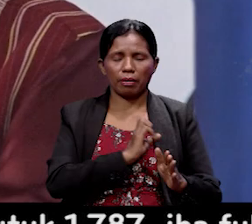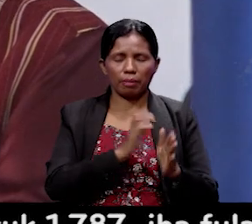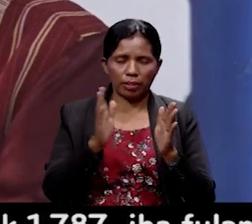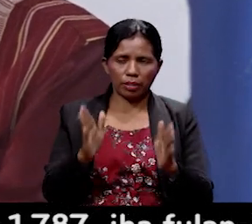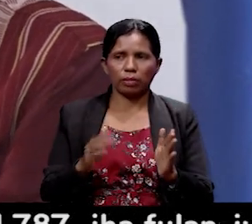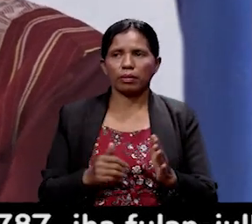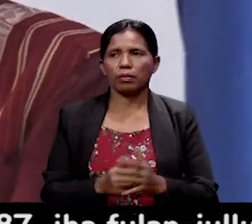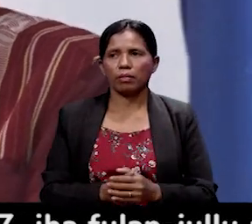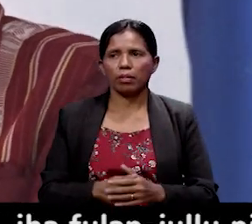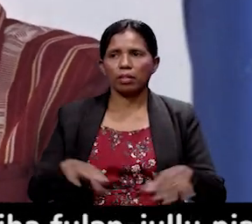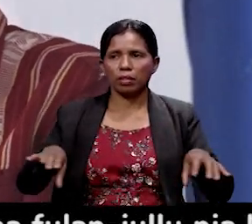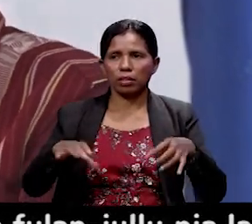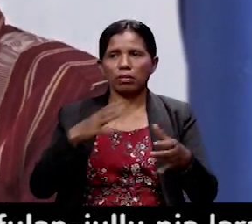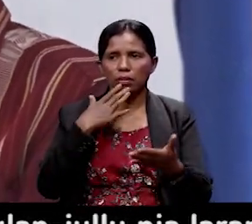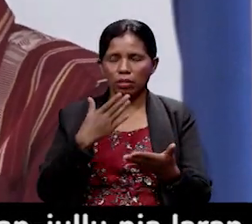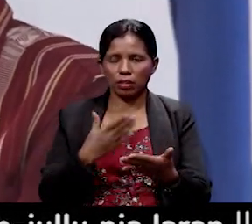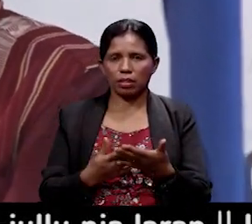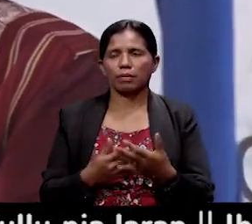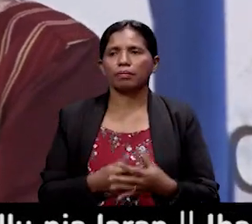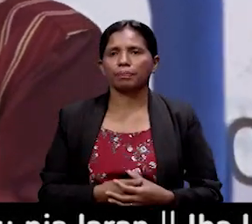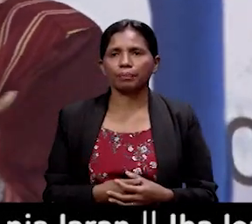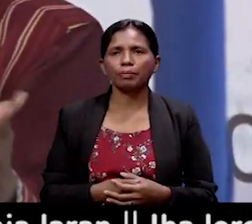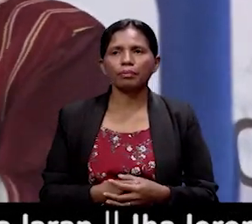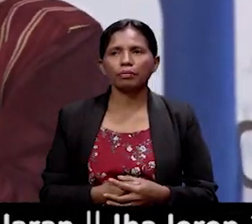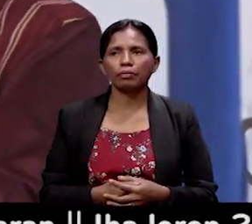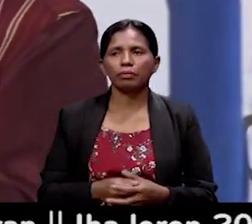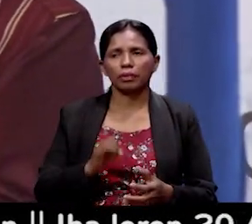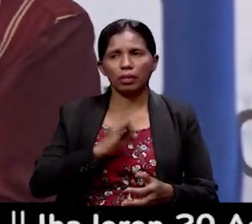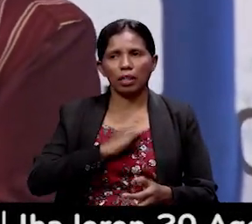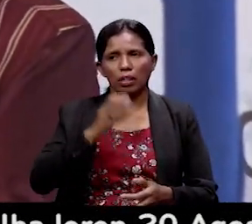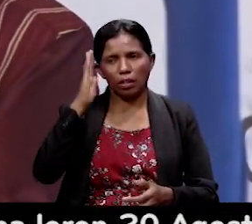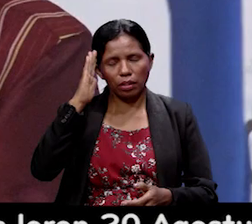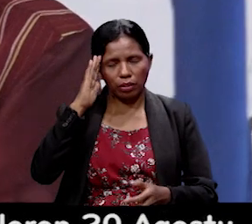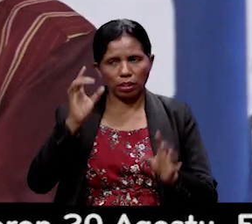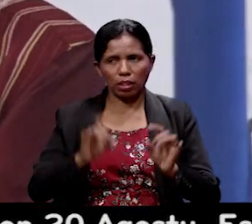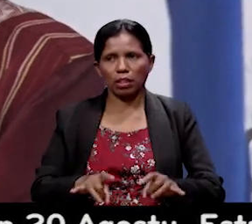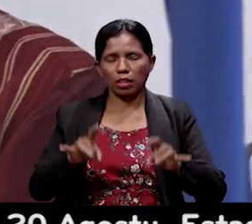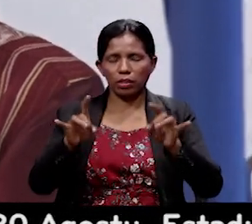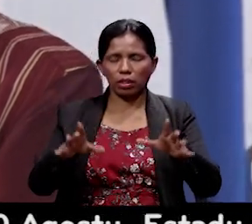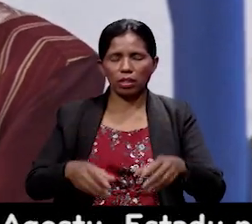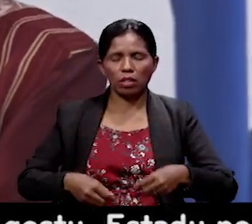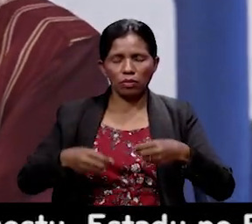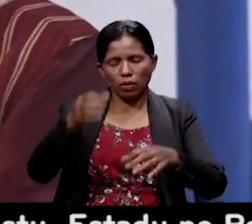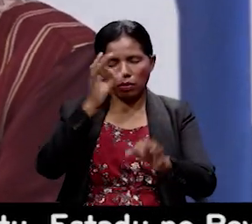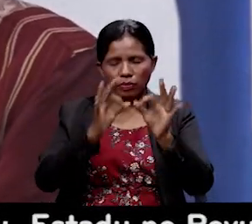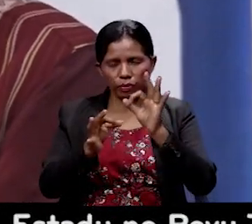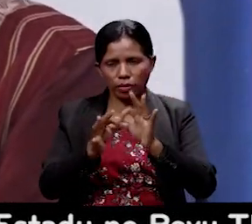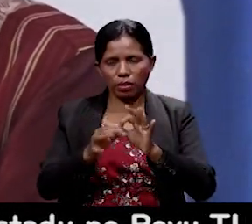para serviço de parceria também. A Atenega da Austrália garante para Timor